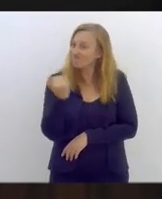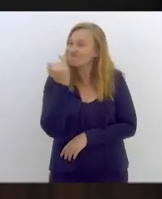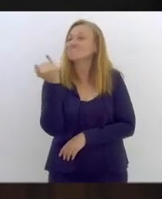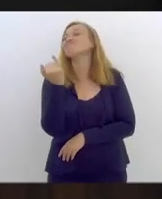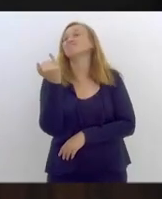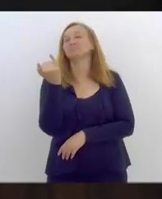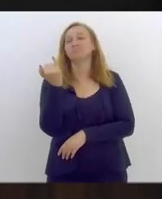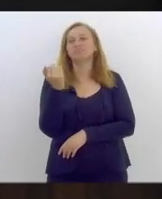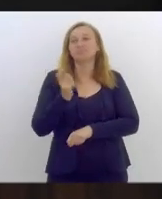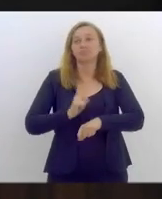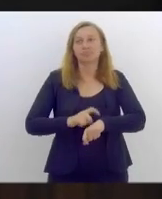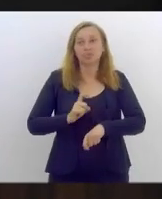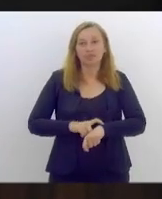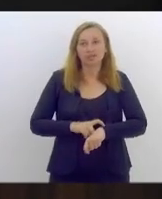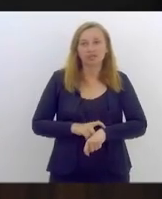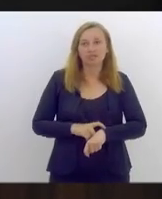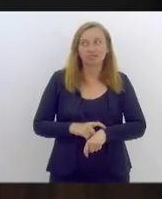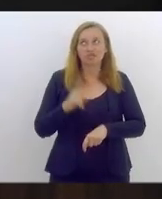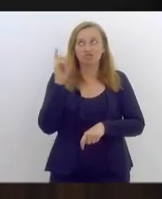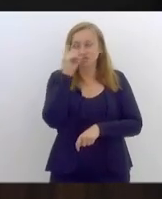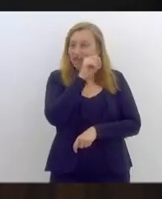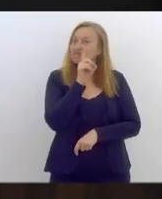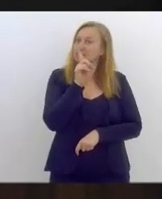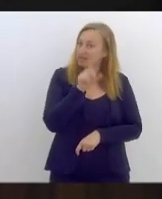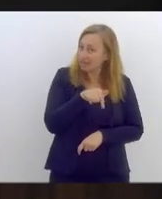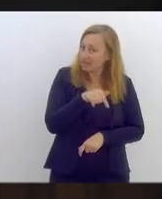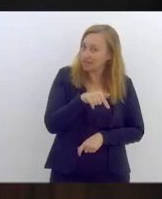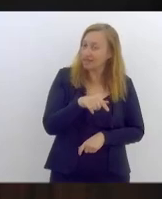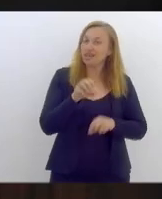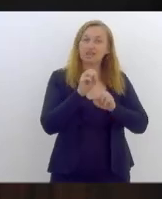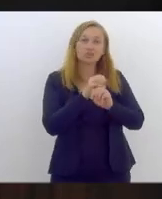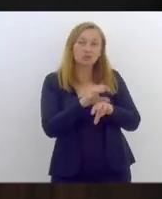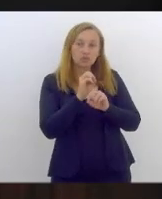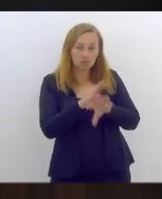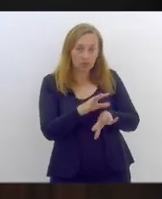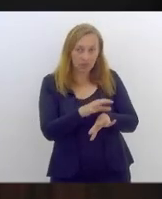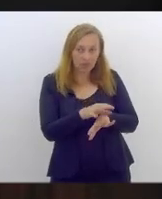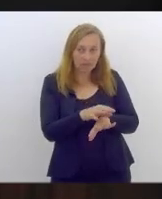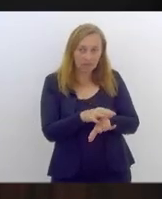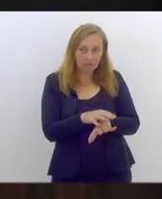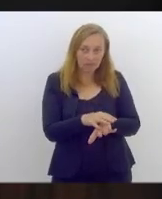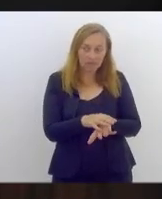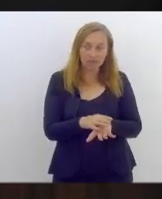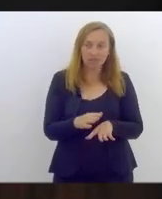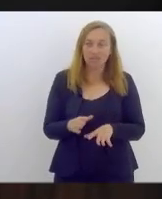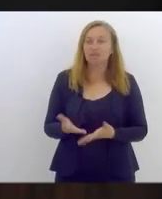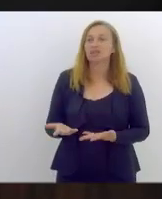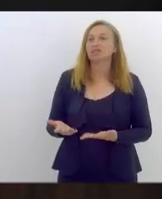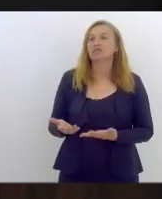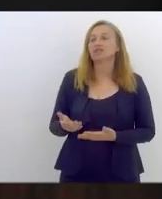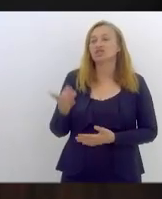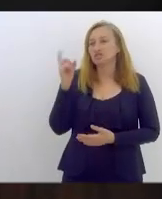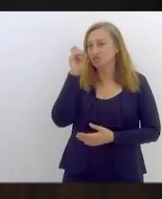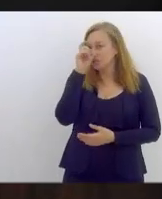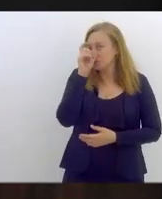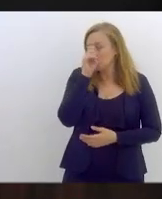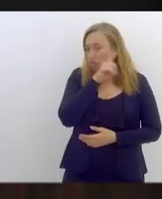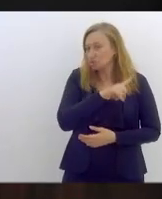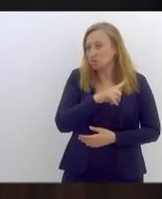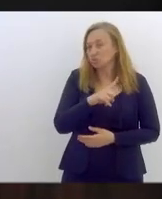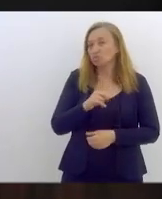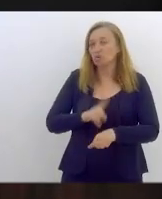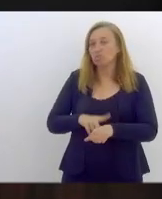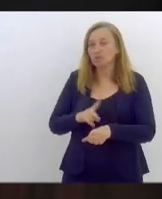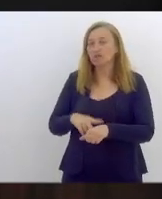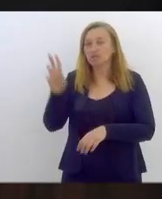nesse momento de tantos cortes, né, na educação, fragilizando as universidades federais, fragilizando,